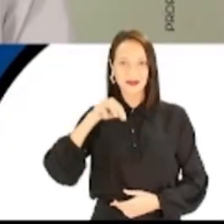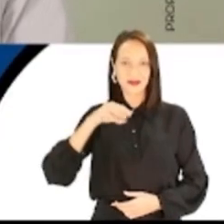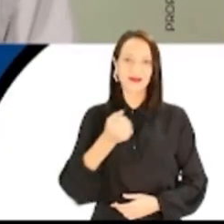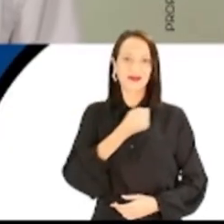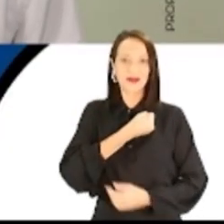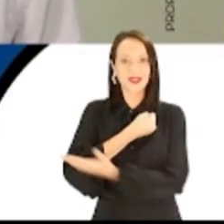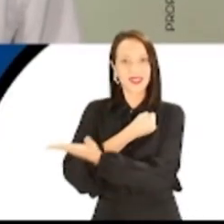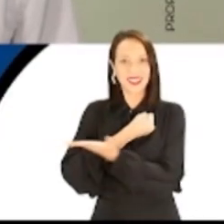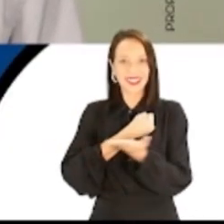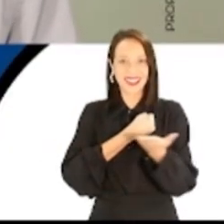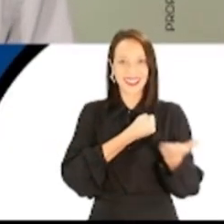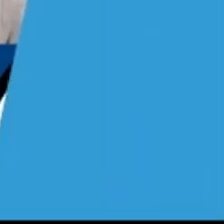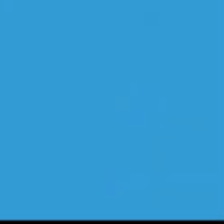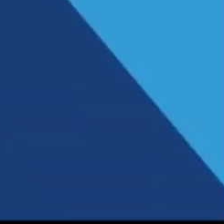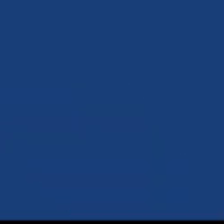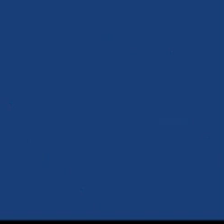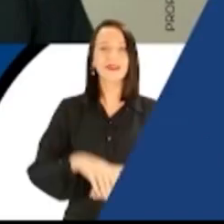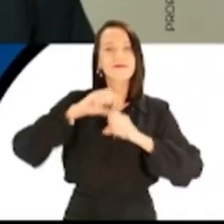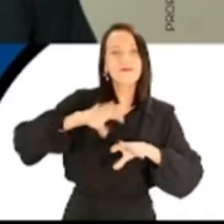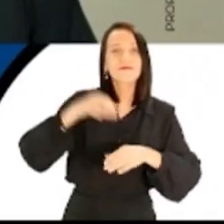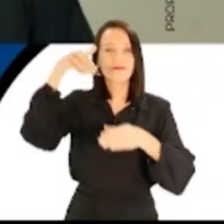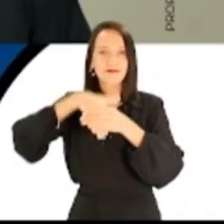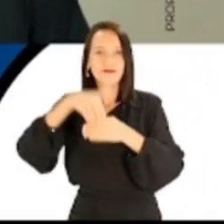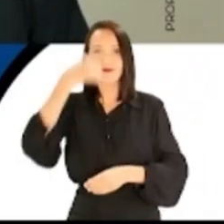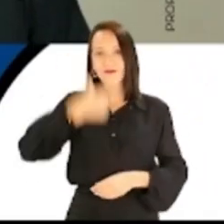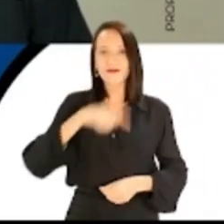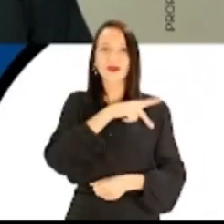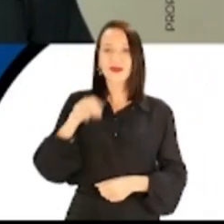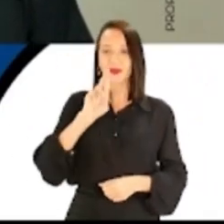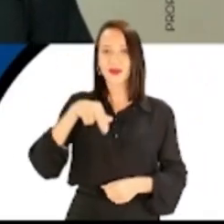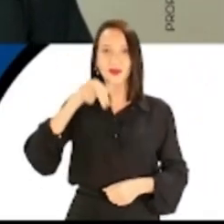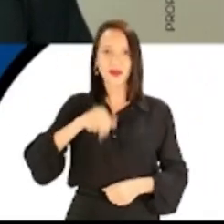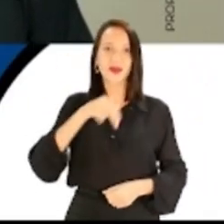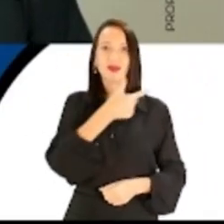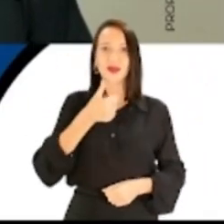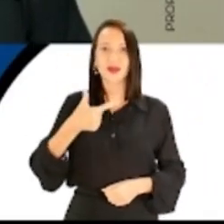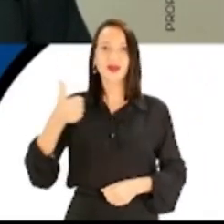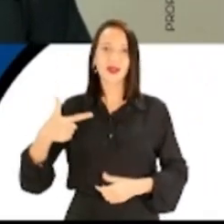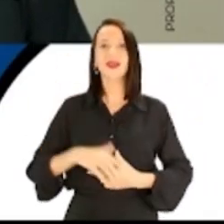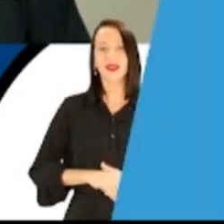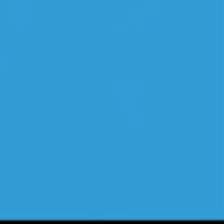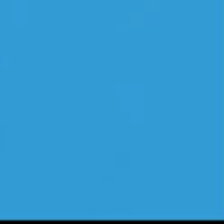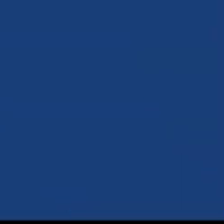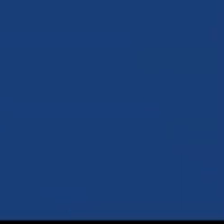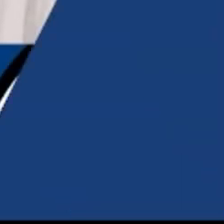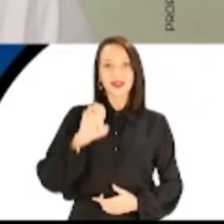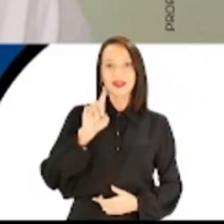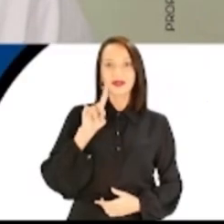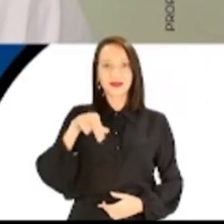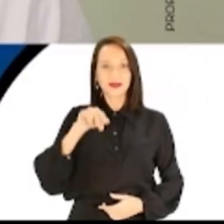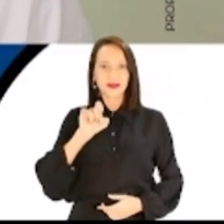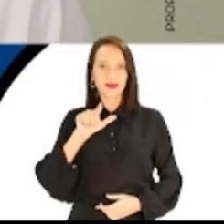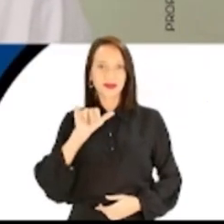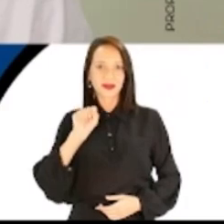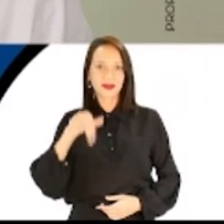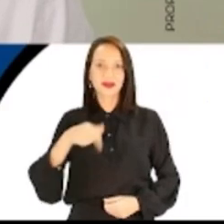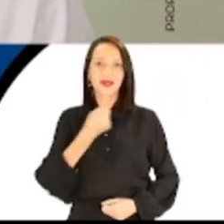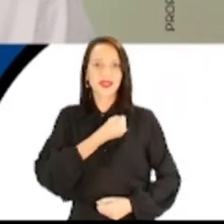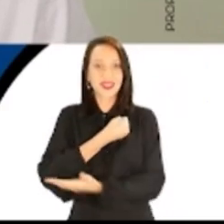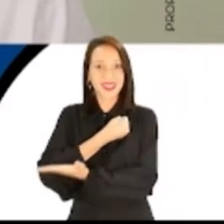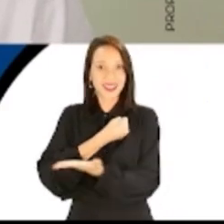Correia, 12636. Pela Educação, vote professor Ronan Goulart, 12212. Ednelson